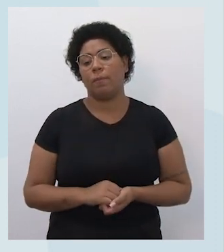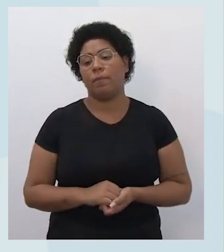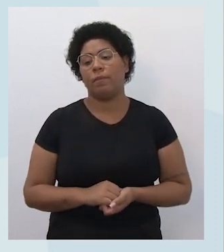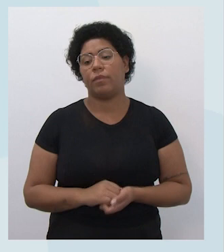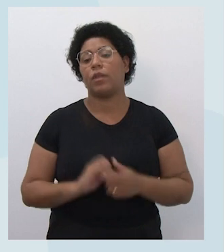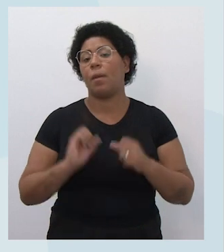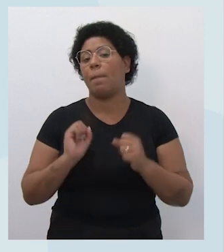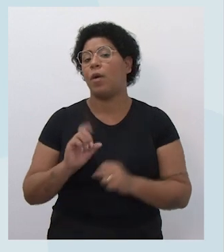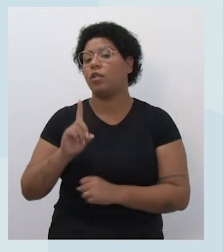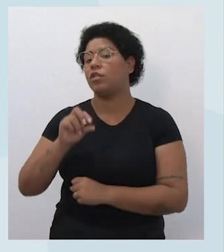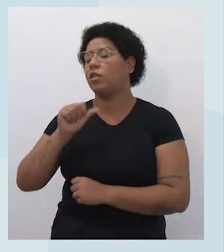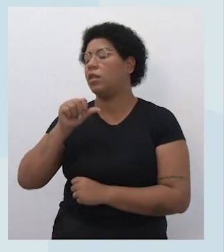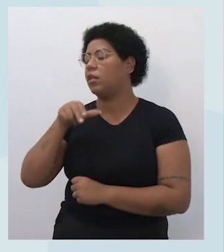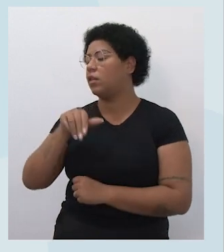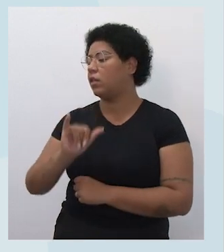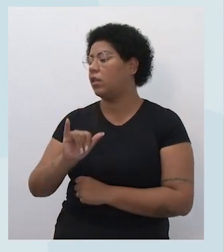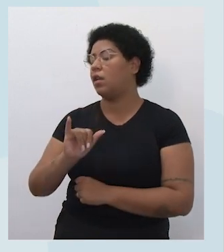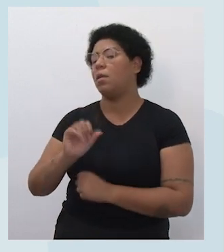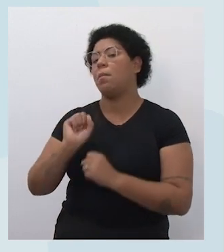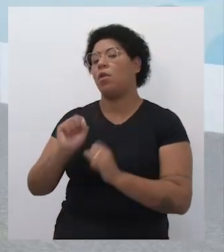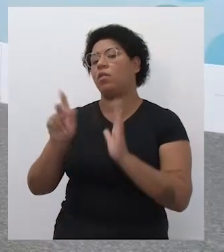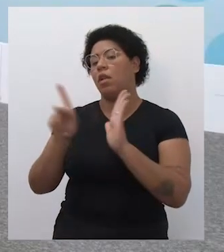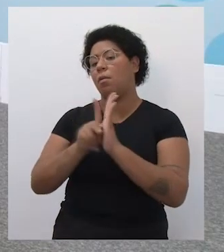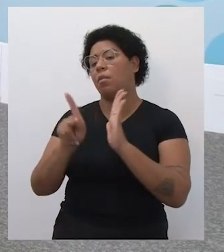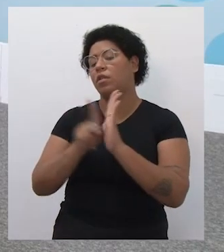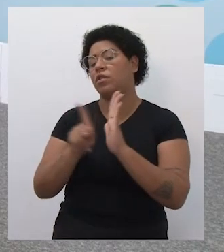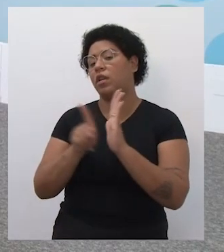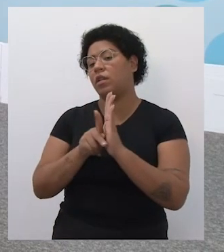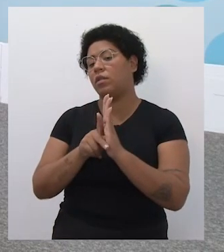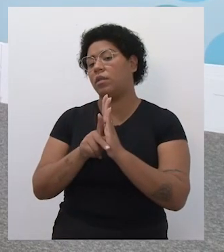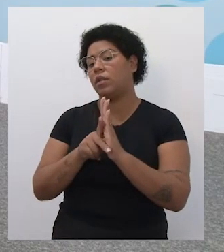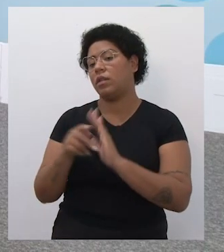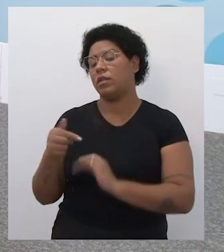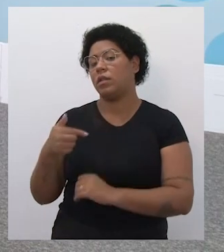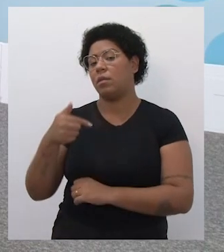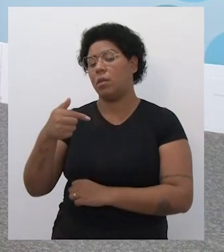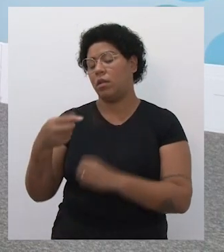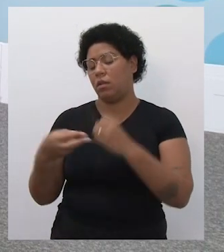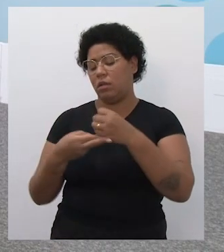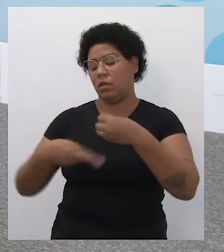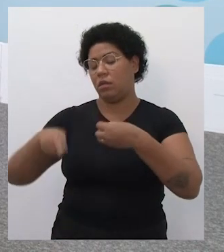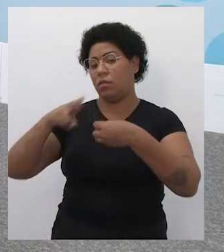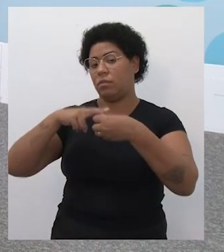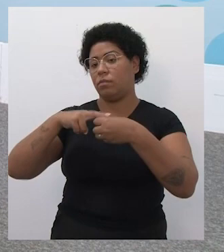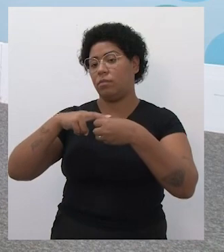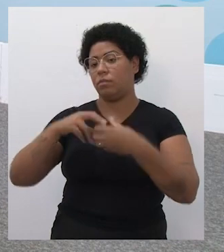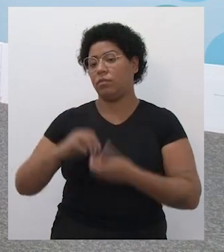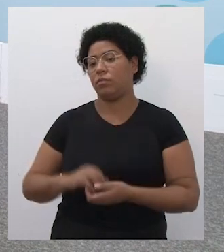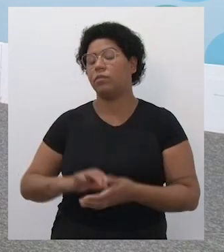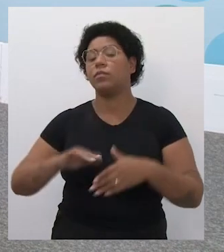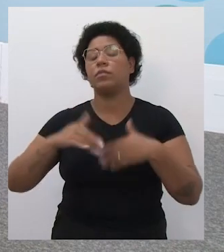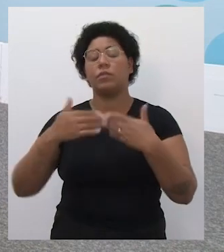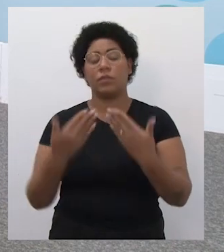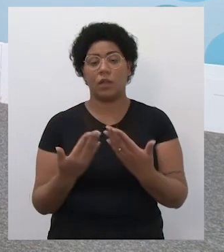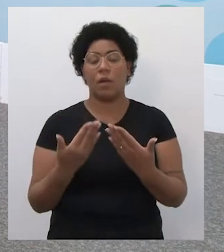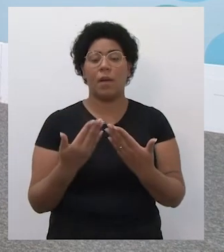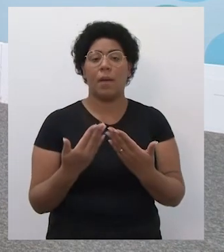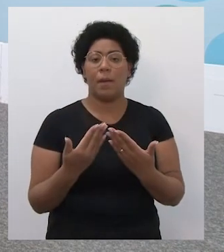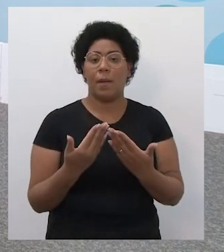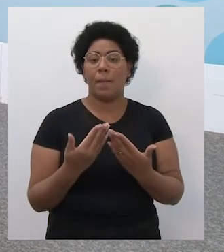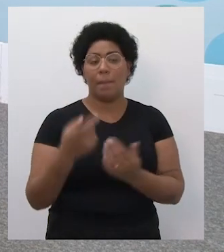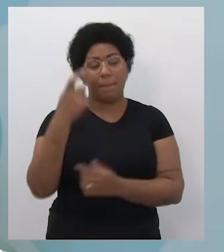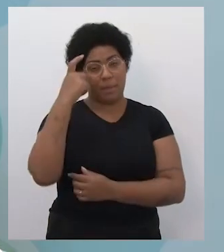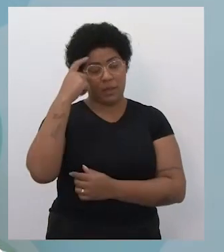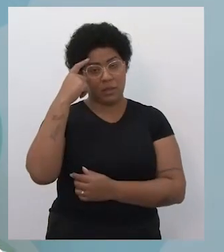Dani agora para falar sobre o projeto da Semana de Recuperação, janeiro de 2021. Exatamente. Pensando então nesse projeto,